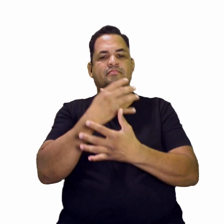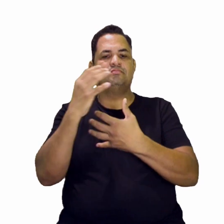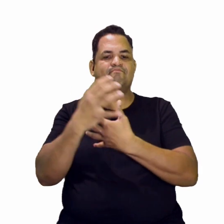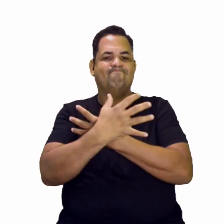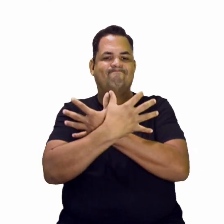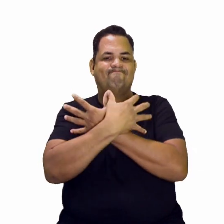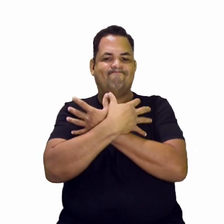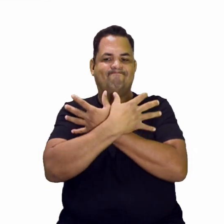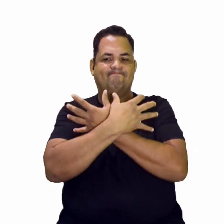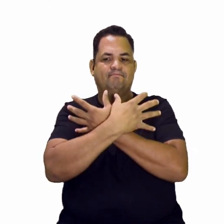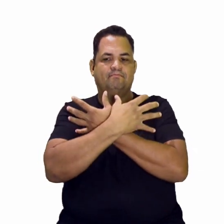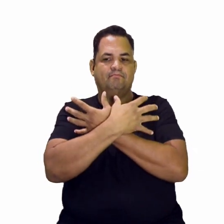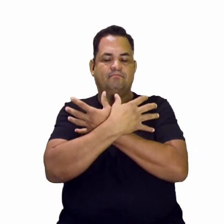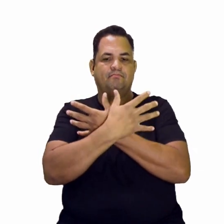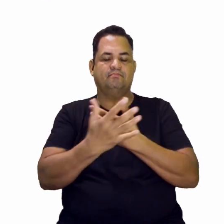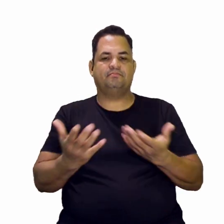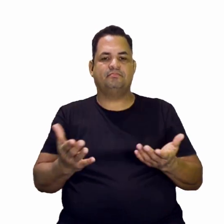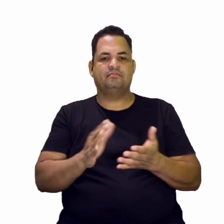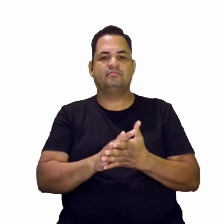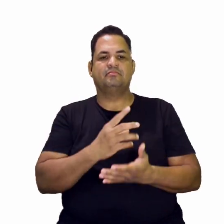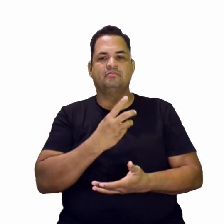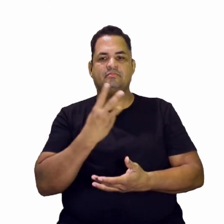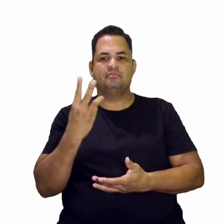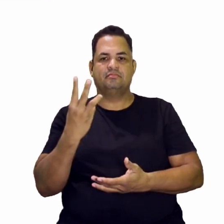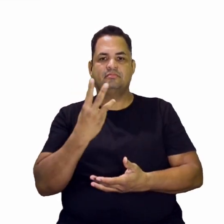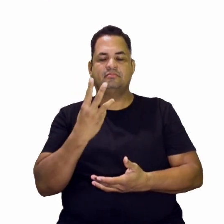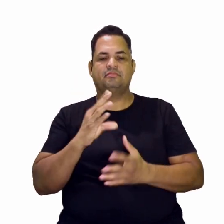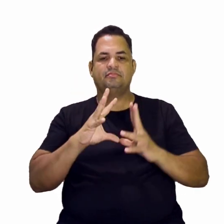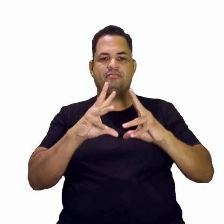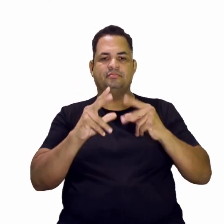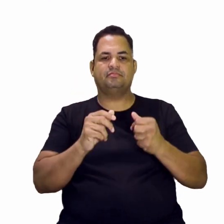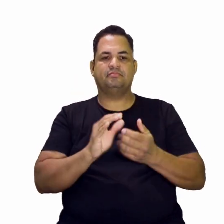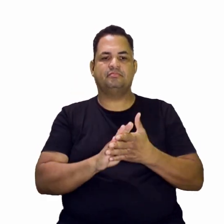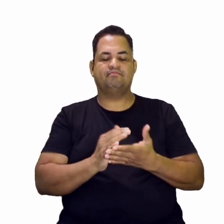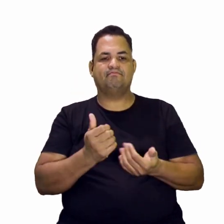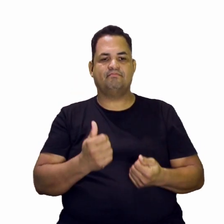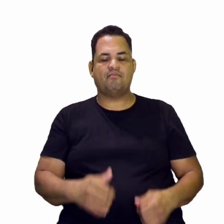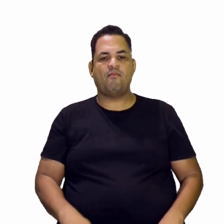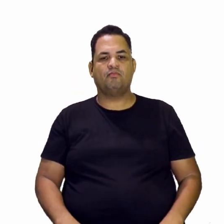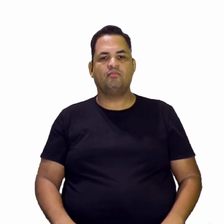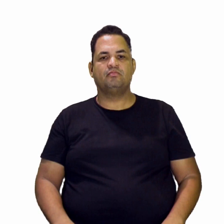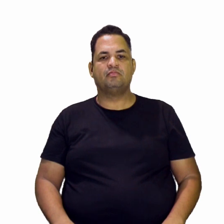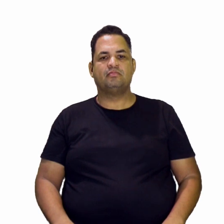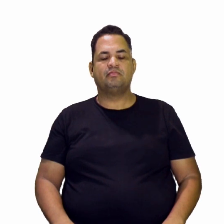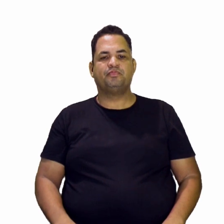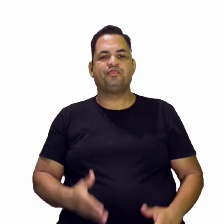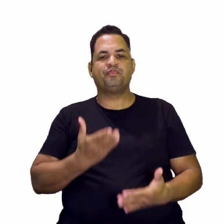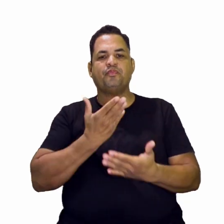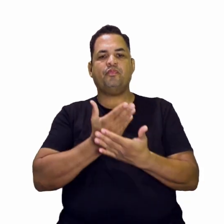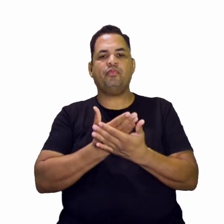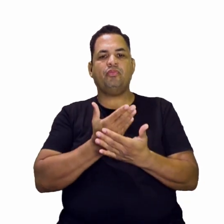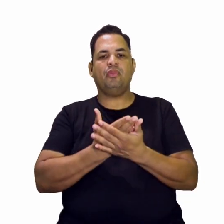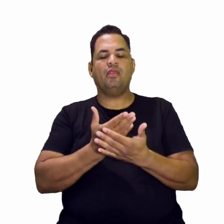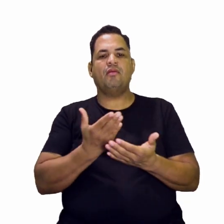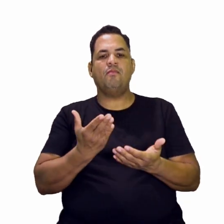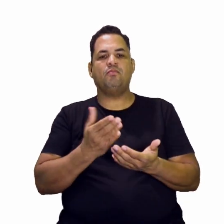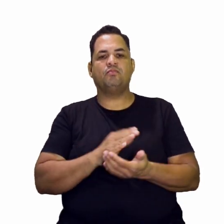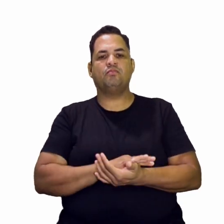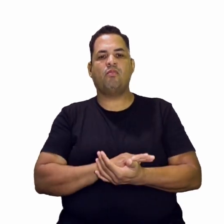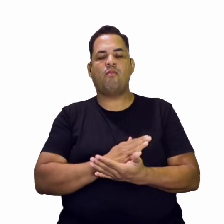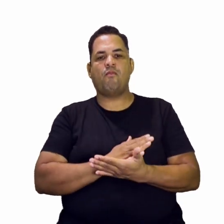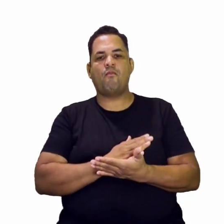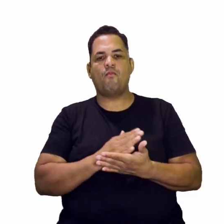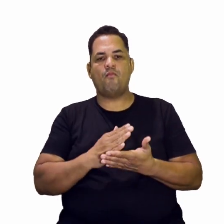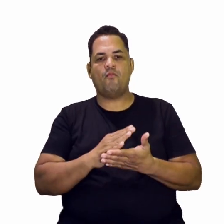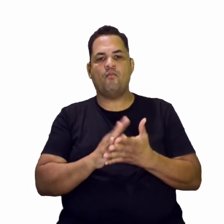reino animal. Reino dos seres vivos, parte 3. Tudo bem? Tá seguro aí? Vamos começar com a nossa